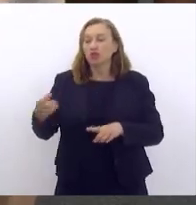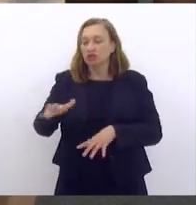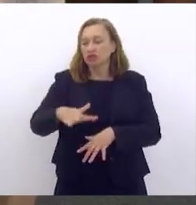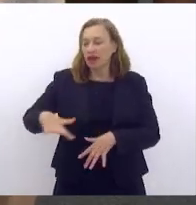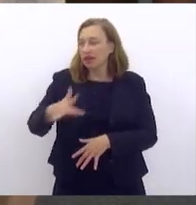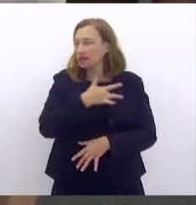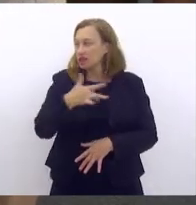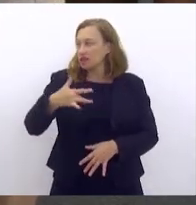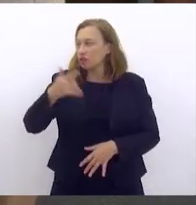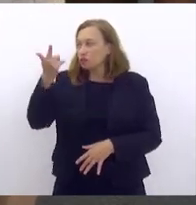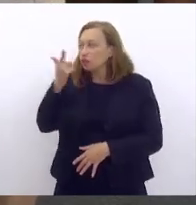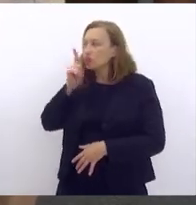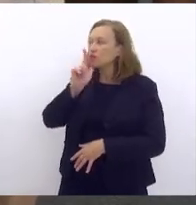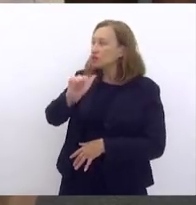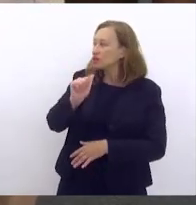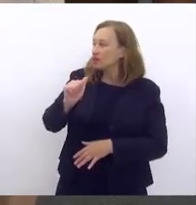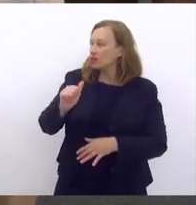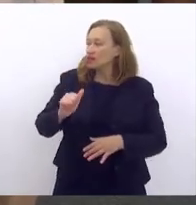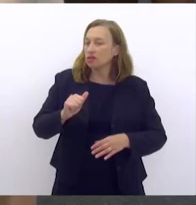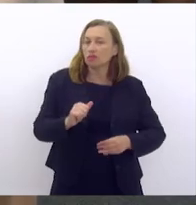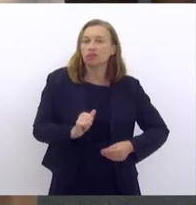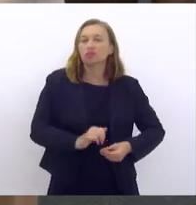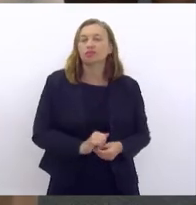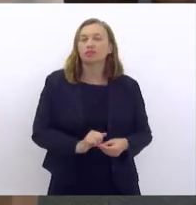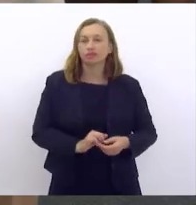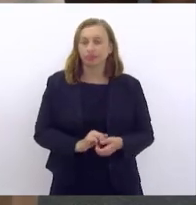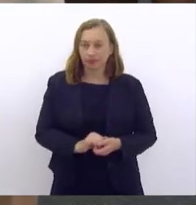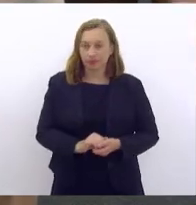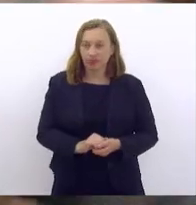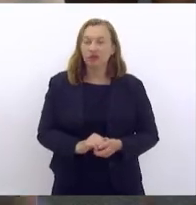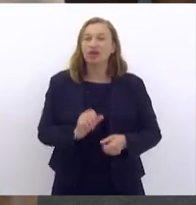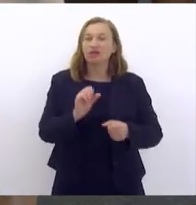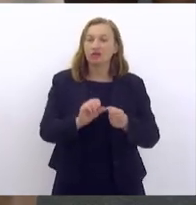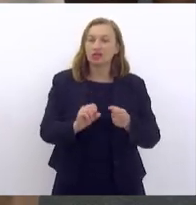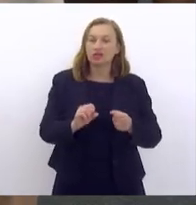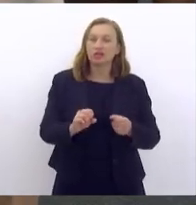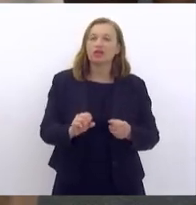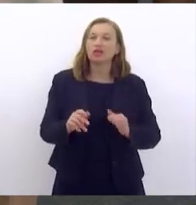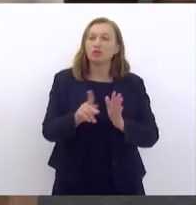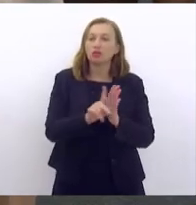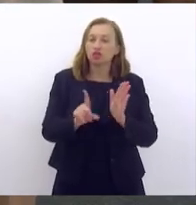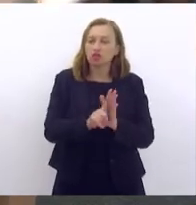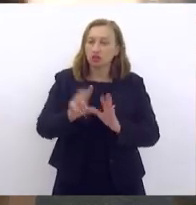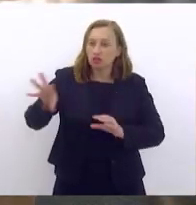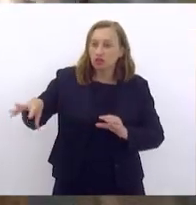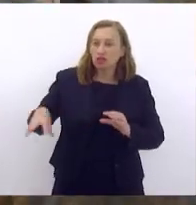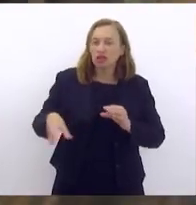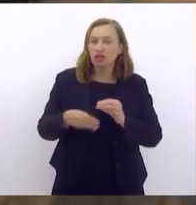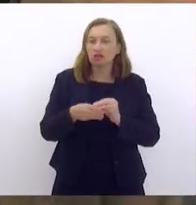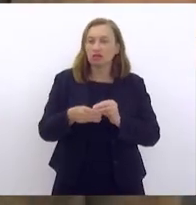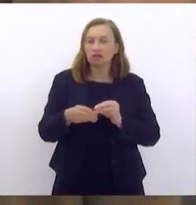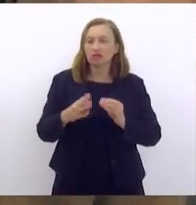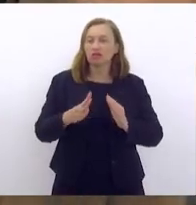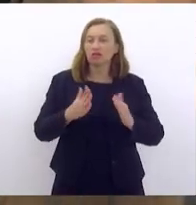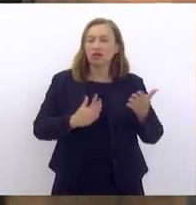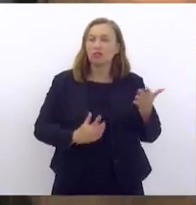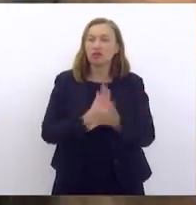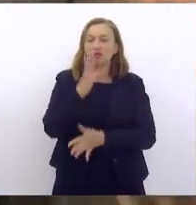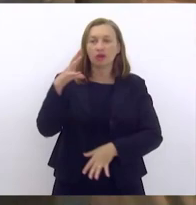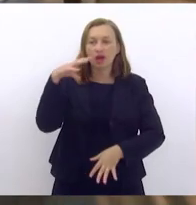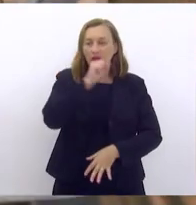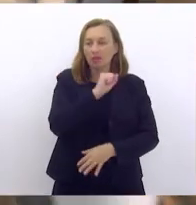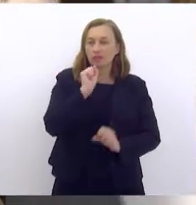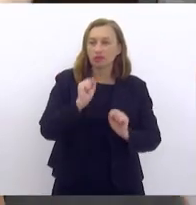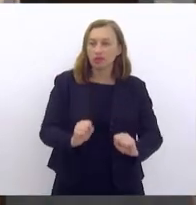conseguiram progredir integralmente a fazer com que esse projeto venha para essa casa e a gente aprove o mais rápido